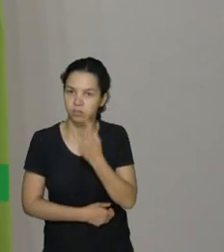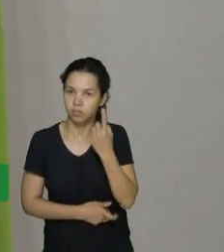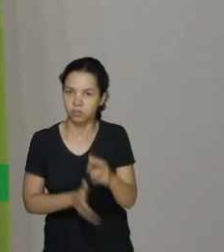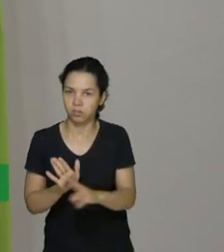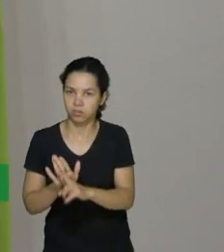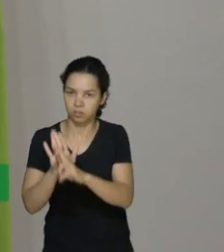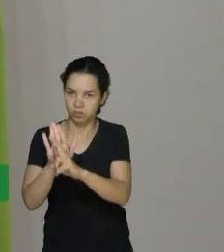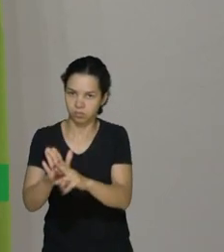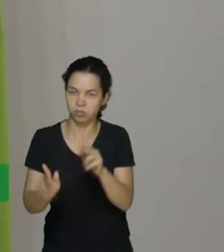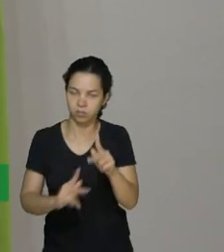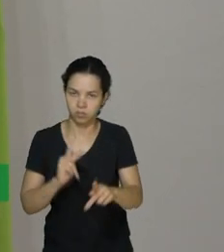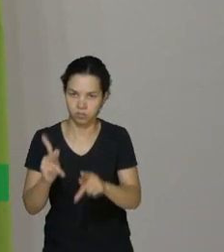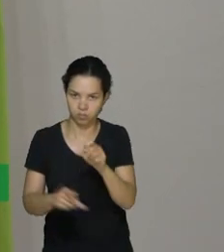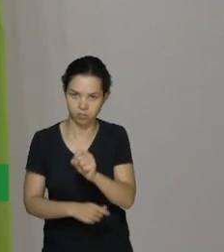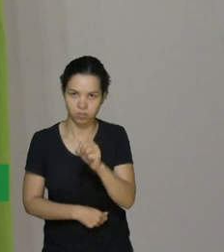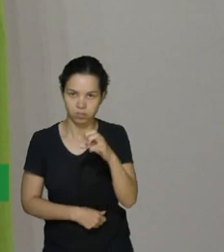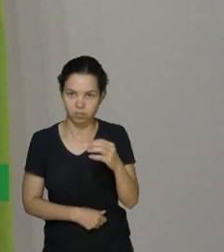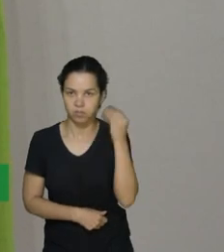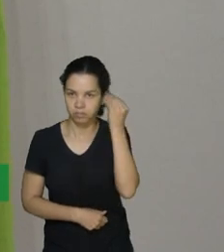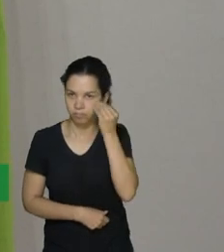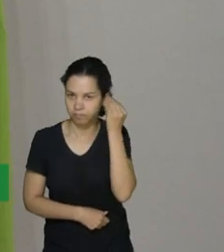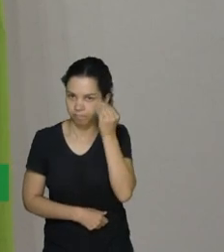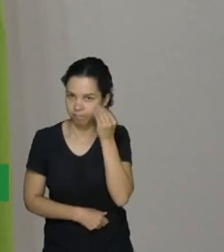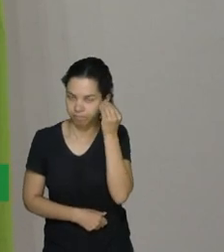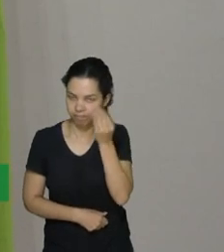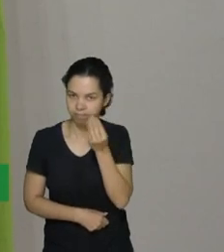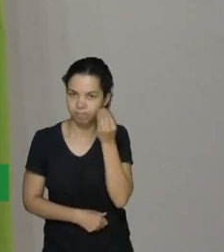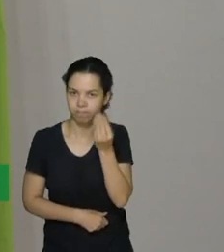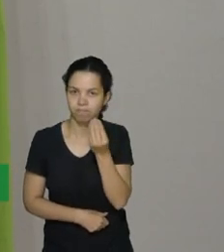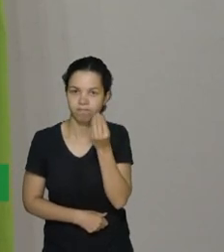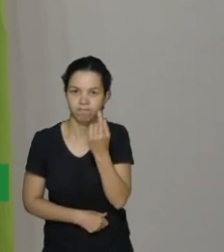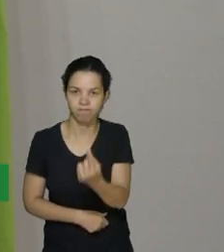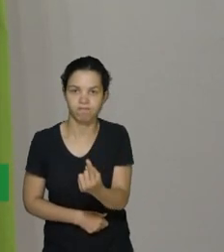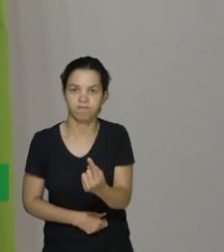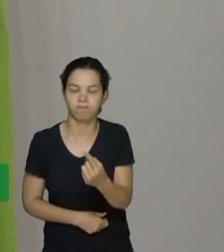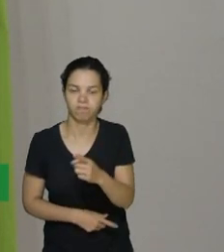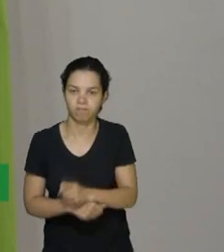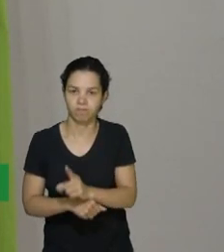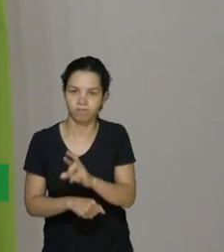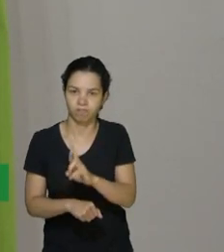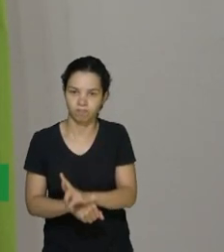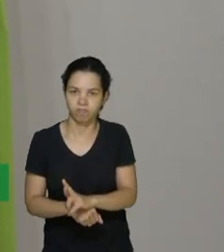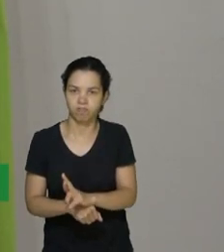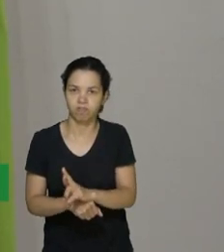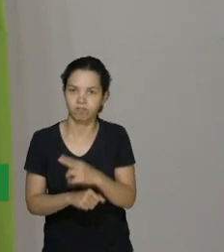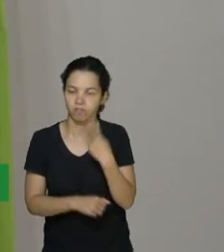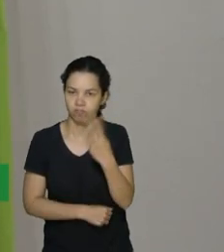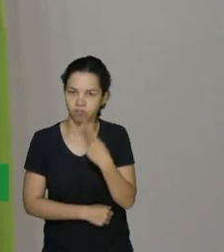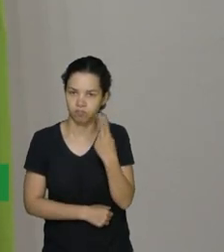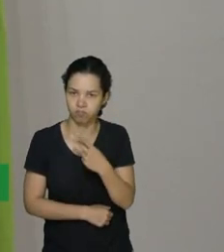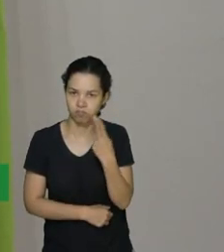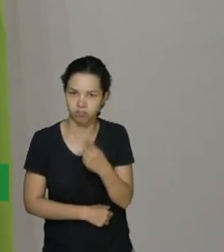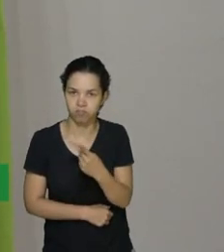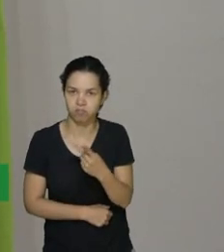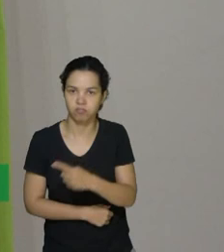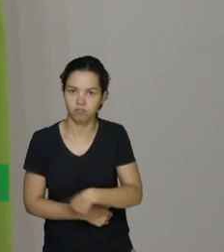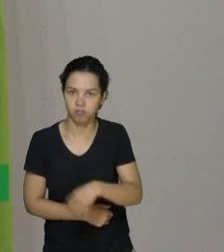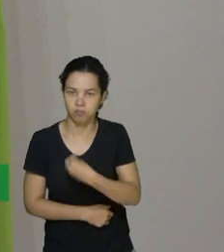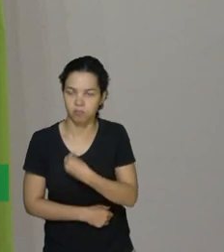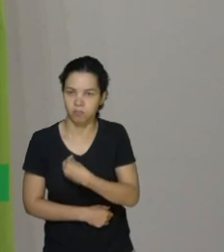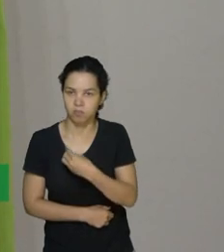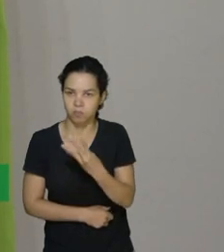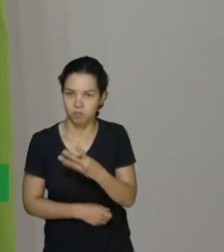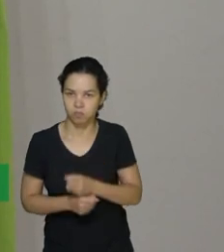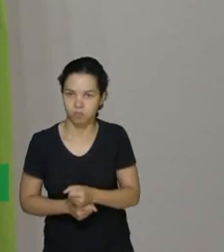povo catarinense, foi uma experiência única. Foi um doutorado na política. E nós vivemos esses